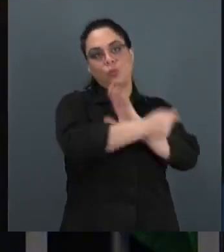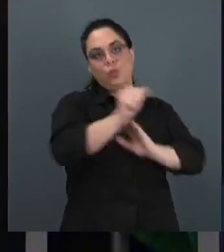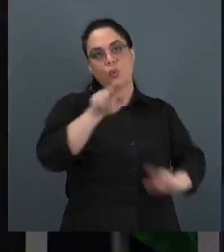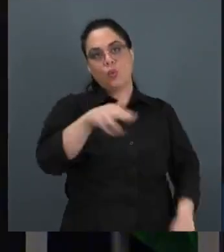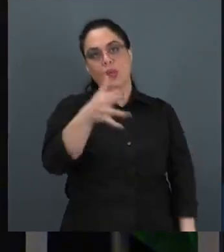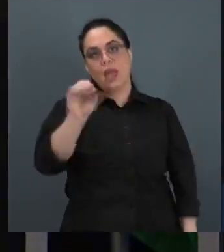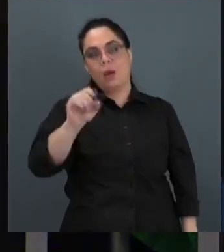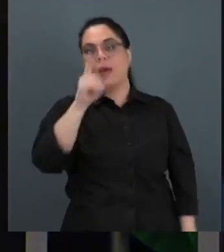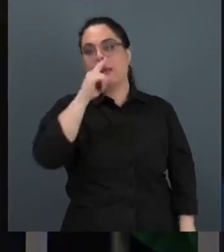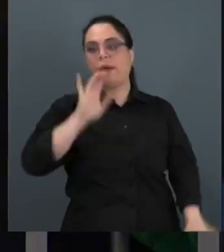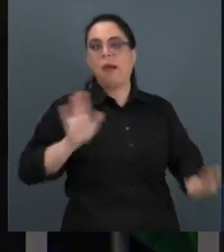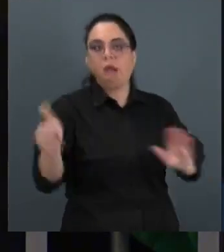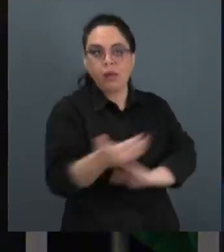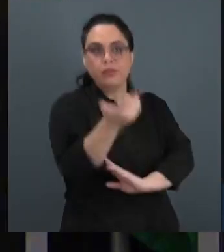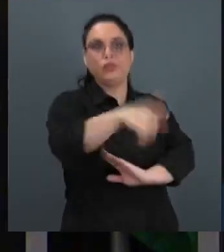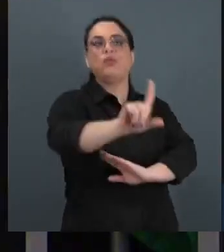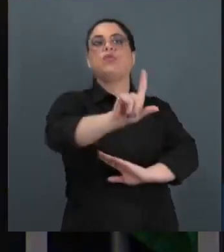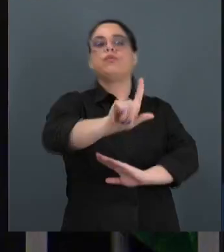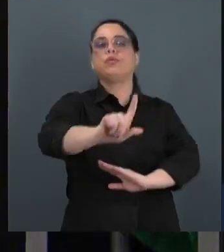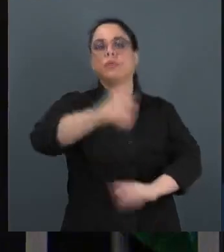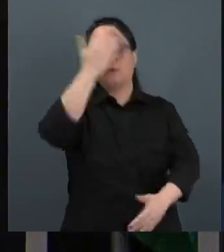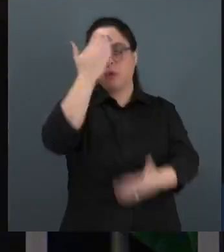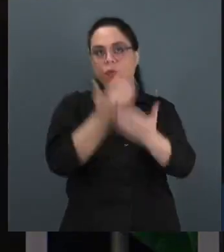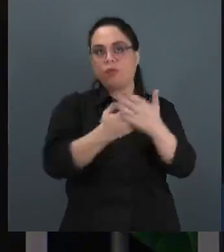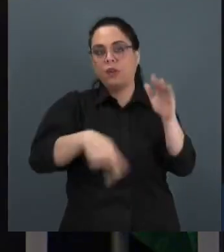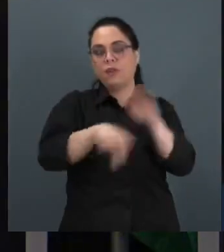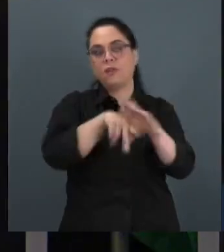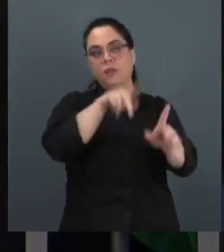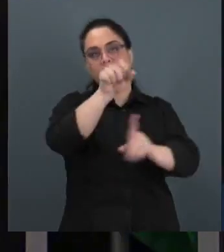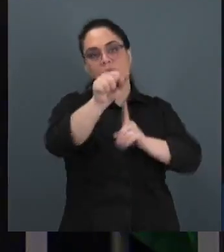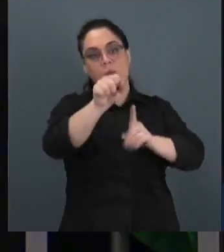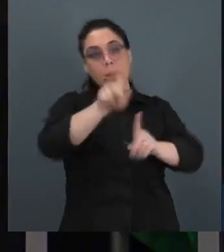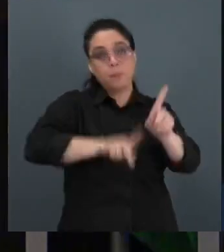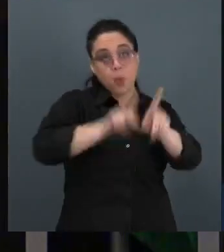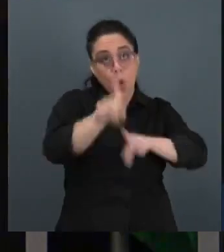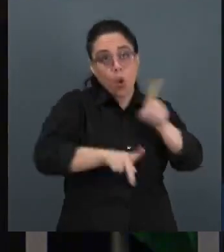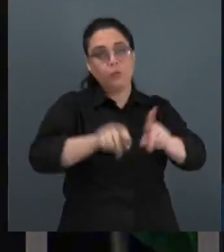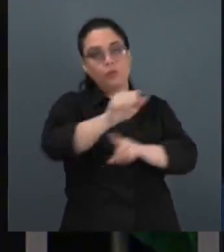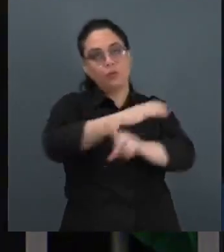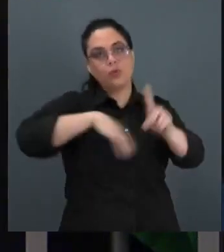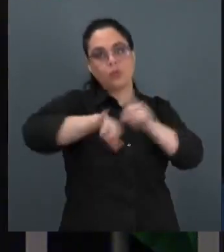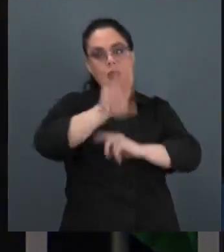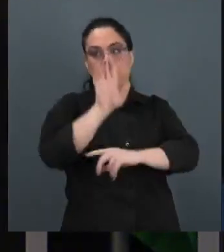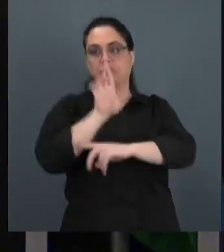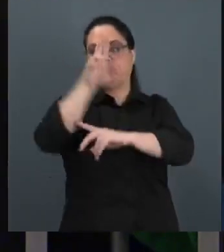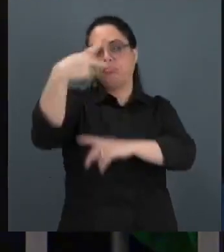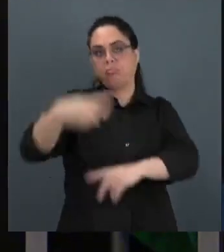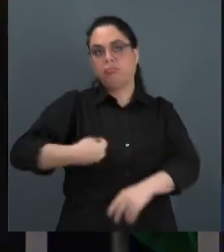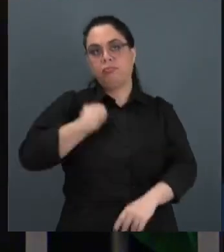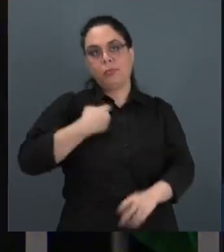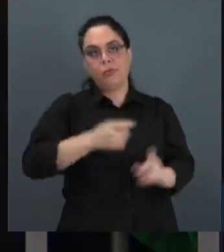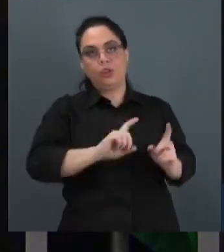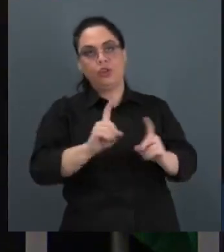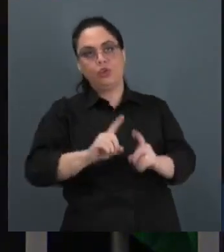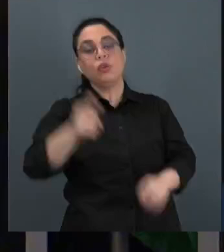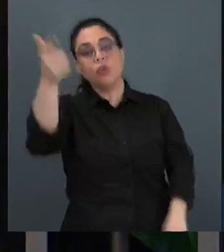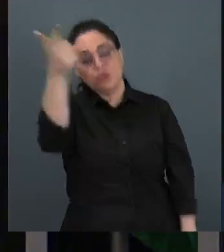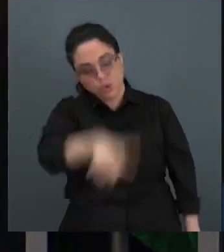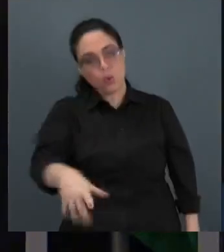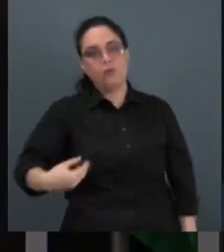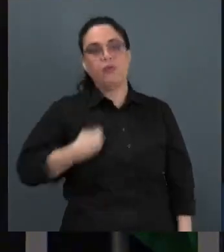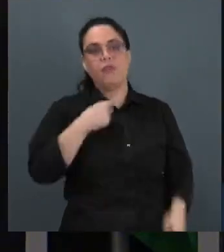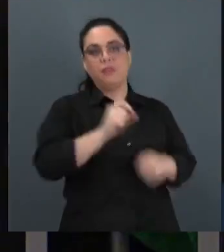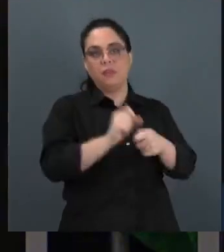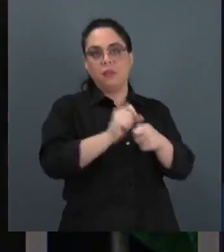drible evidente à boa-fé da sociedade brasileira representada pelo Parlamento. E essa situação é repetida agora.